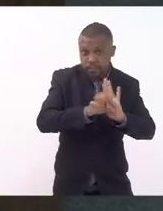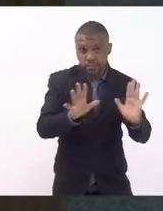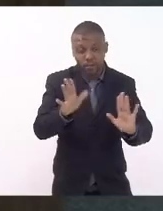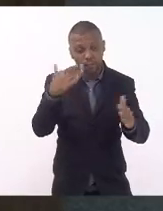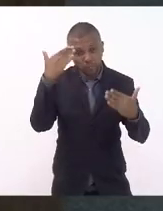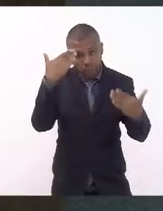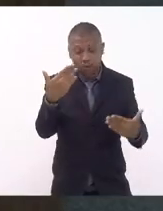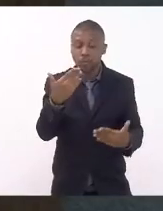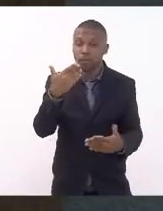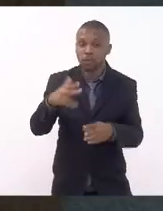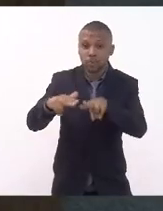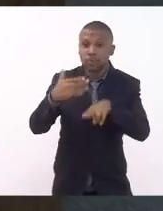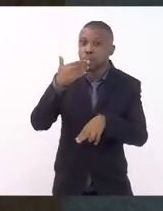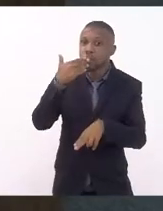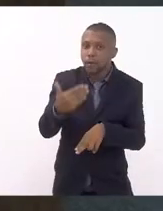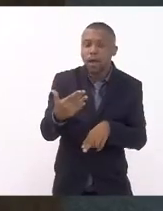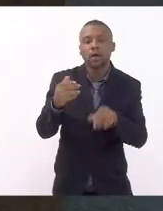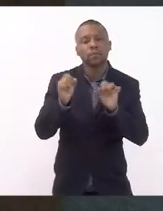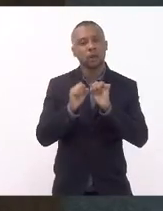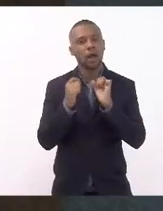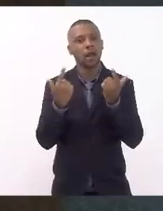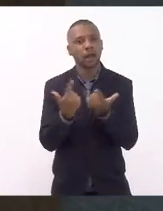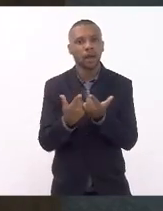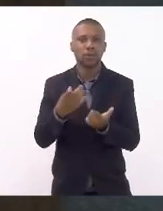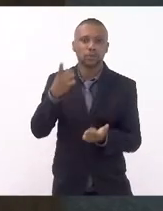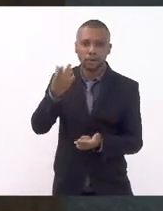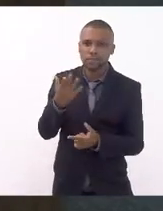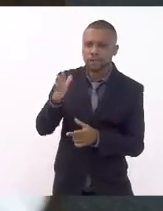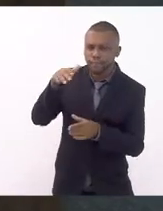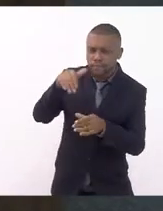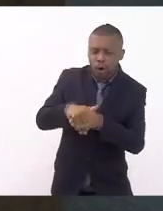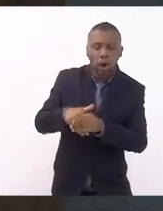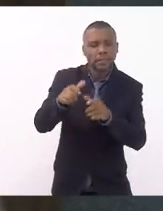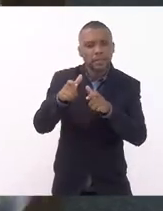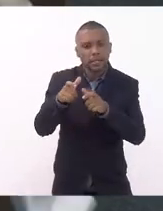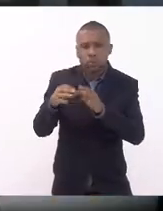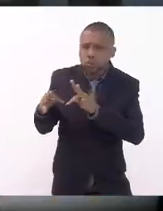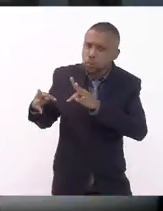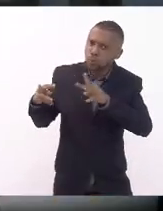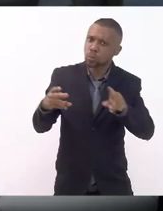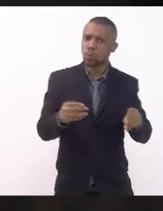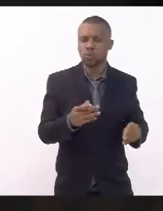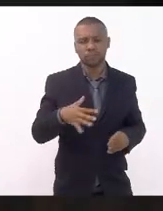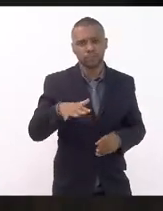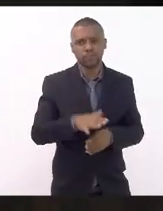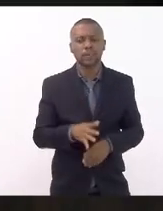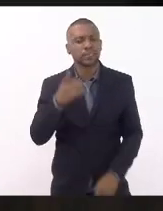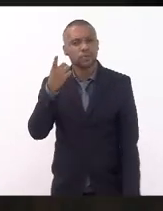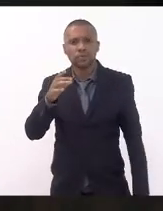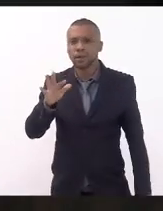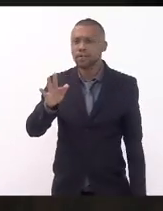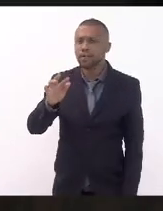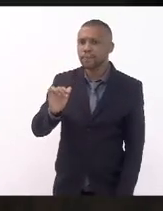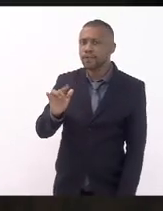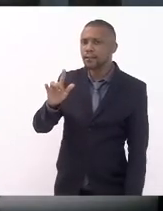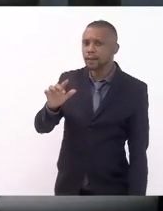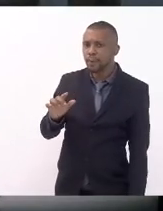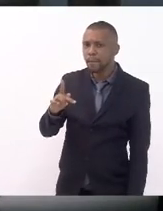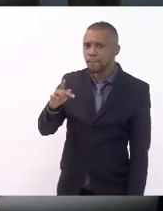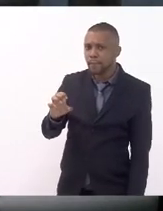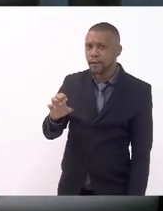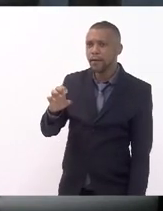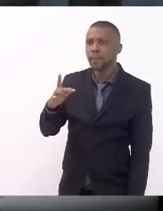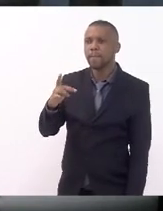Por isso eu peço a essa casa que votem em unanimidade. Deputado Felipe Obel.